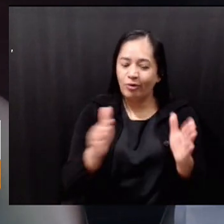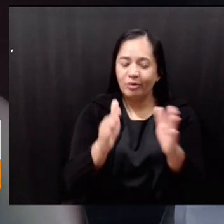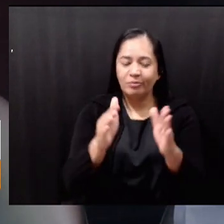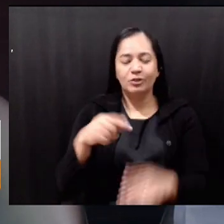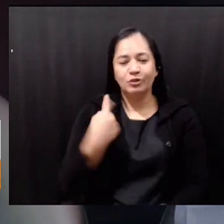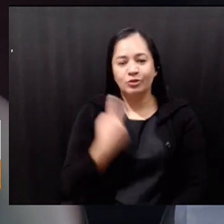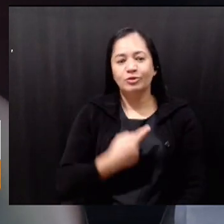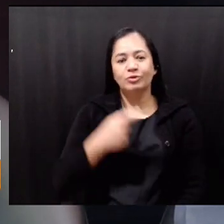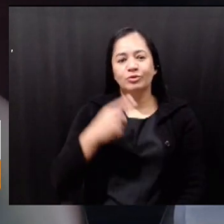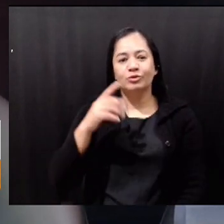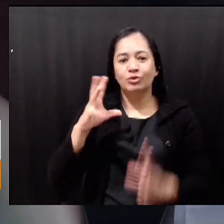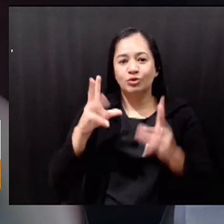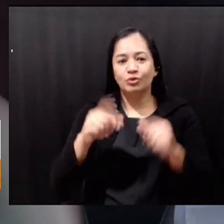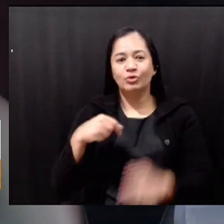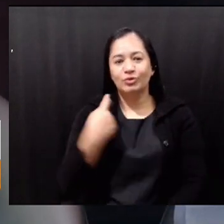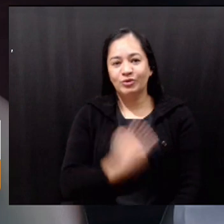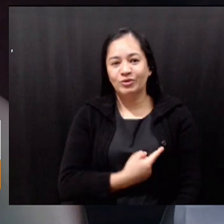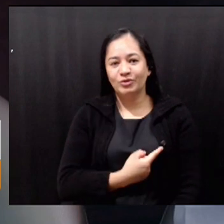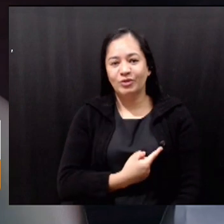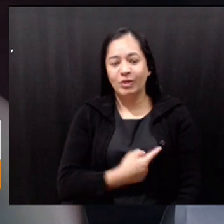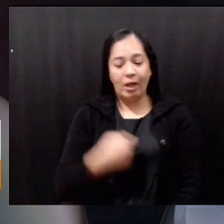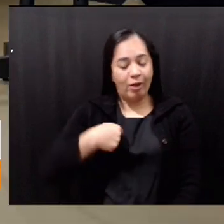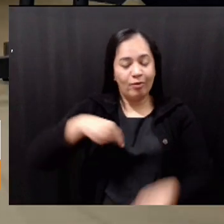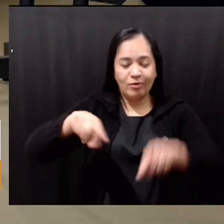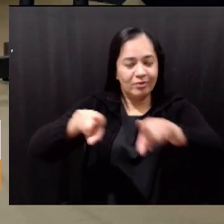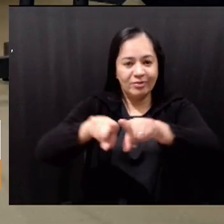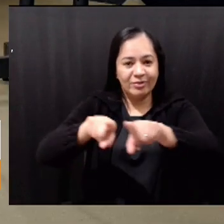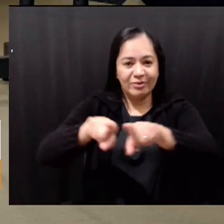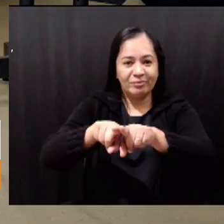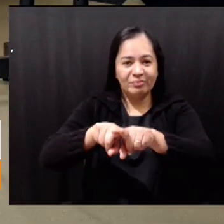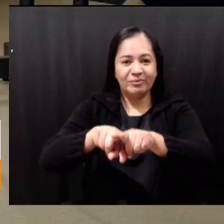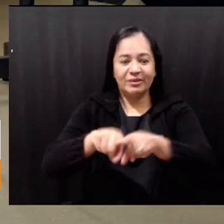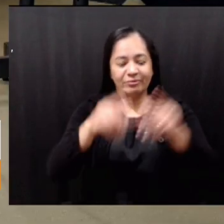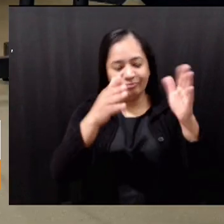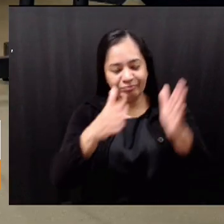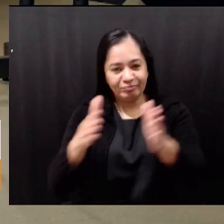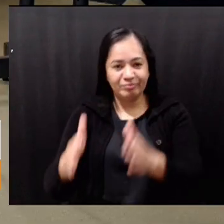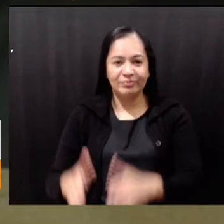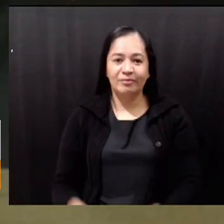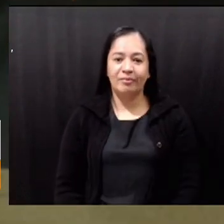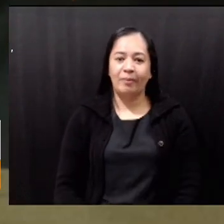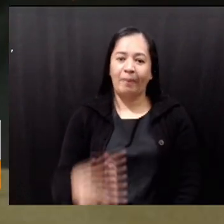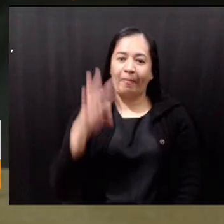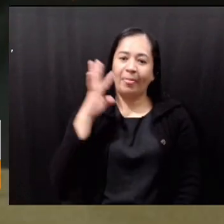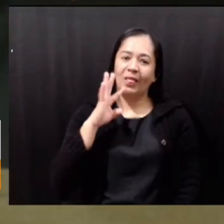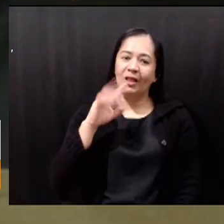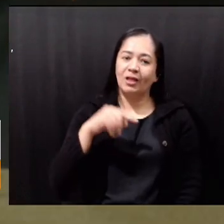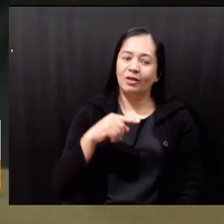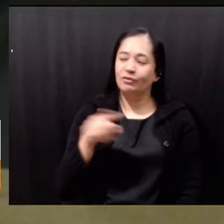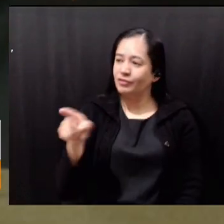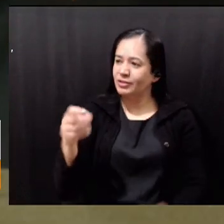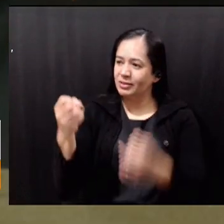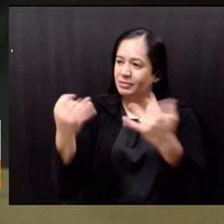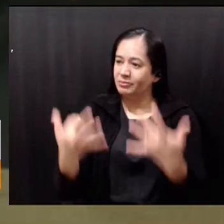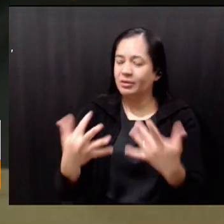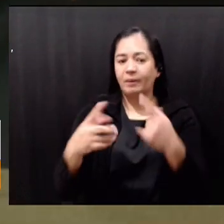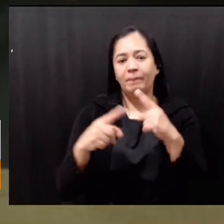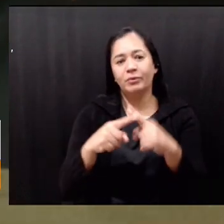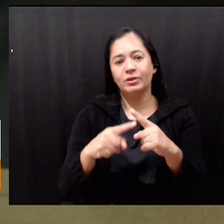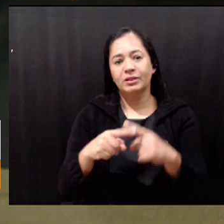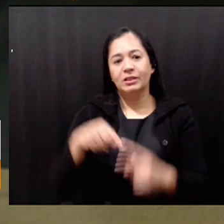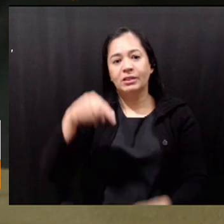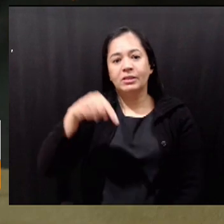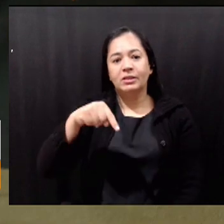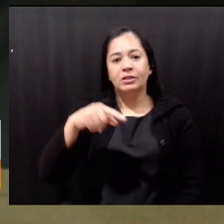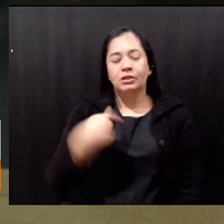excluo desse processo. Ah, muito legal quando você fala isso, né, porque aqui nós trazemos